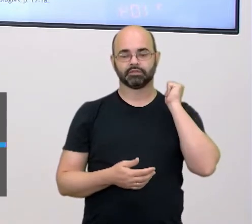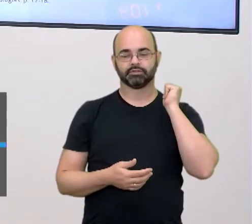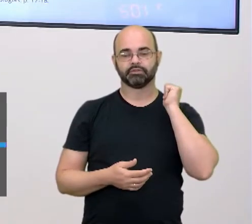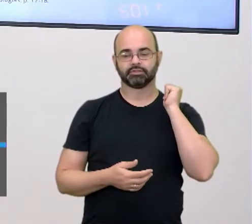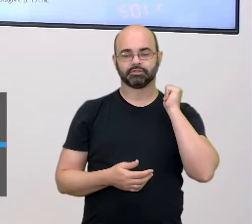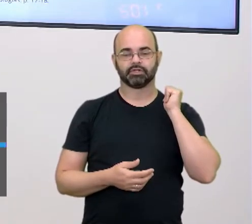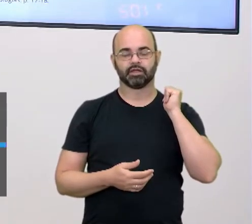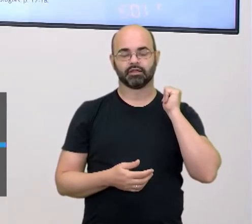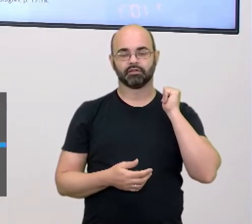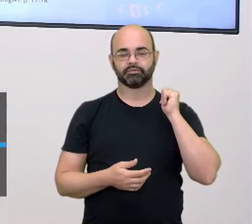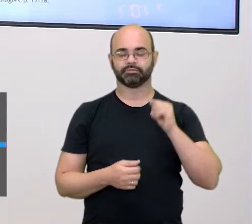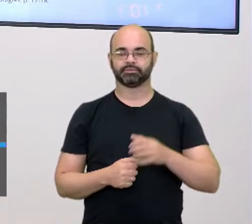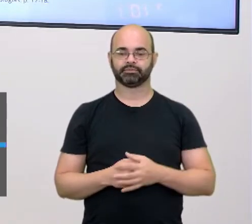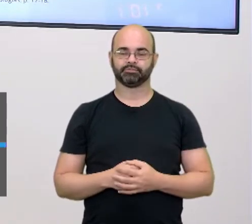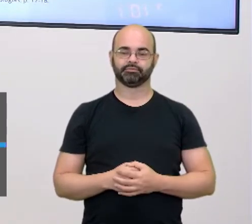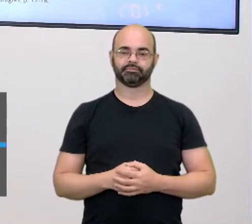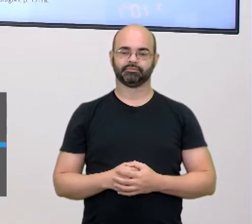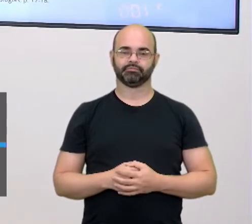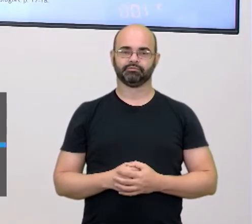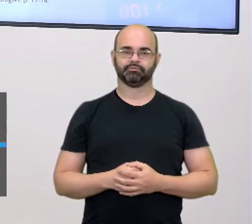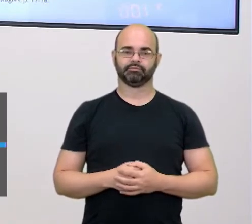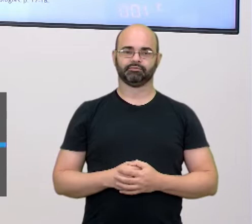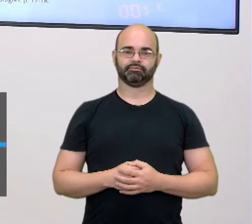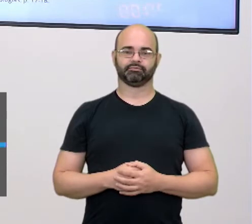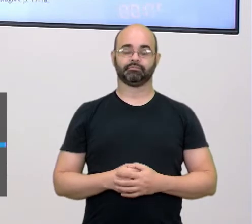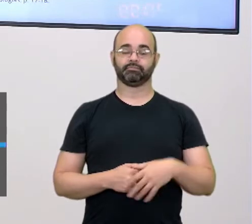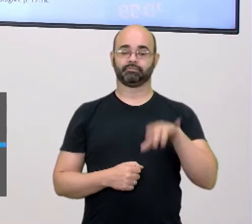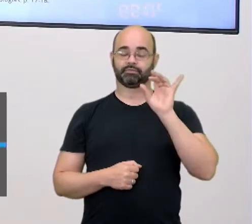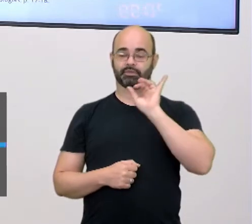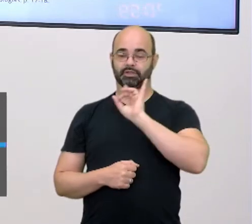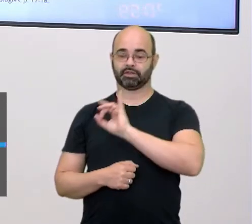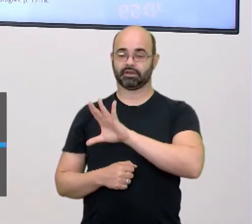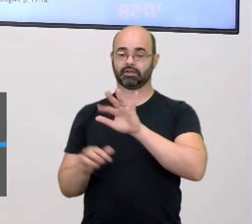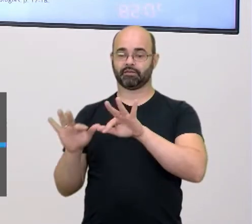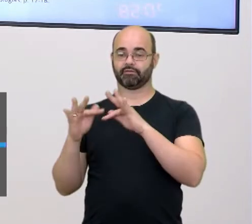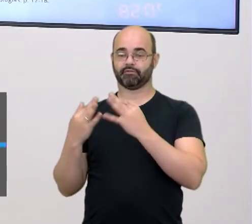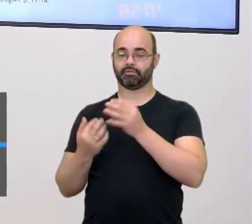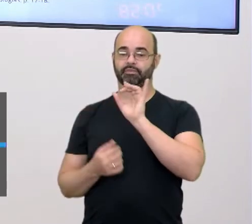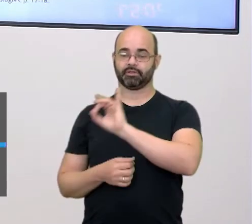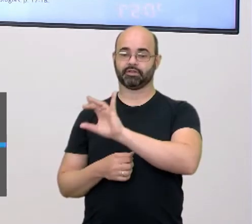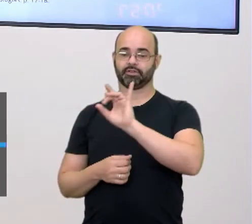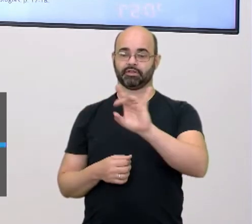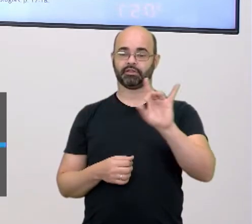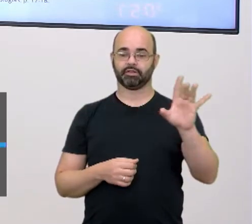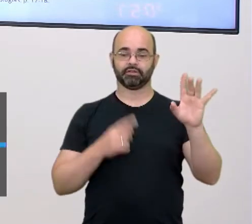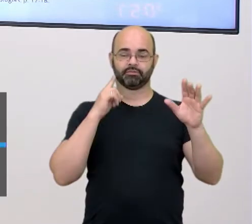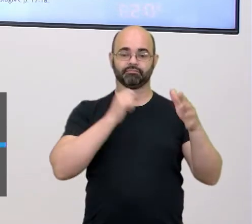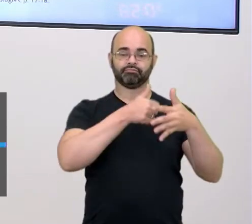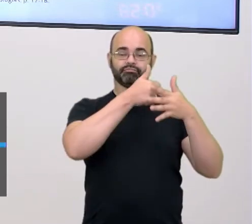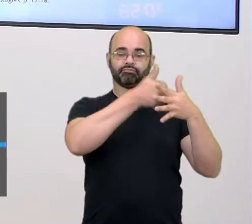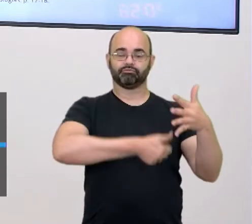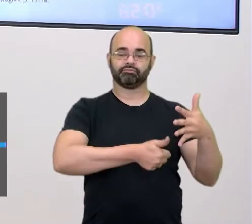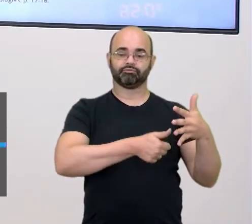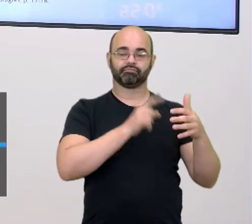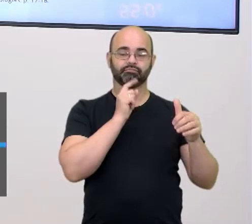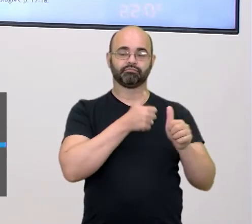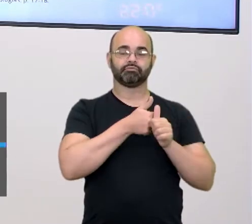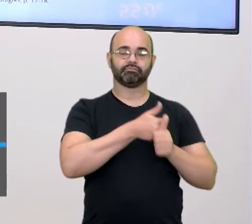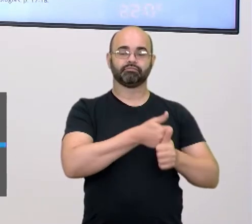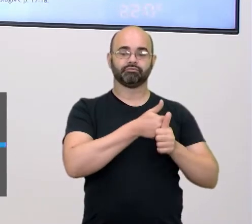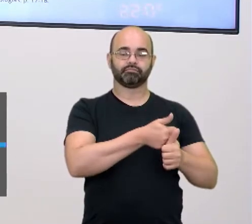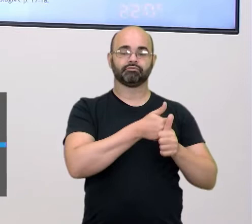tem uma designação específica para cada questão, que às vezes não se adapta naquela proposta